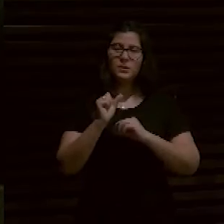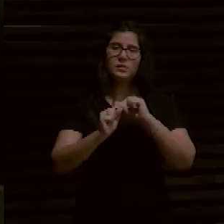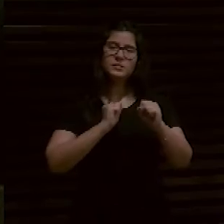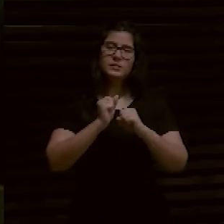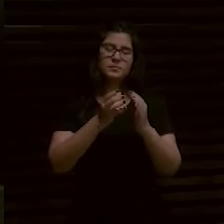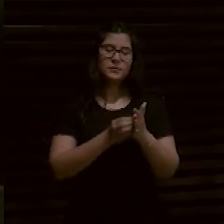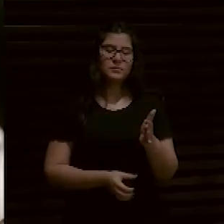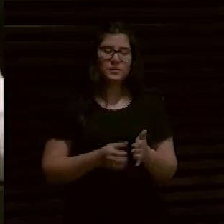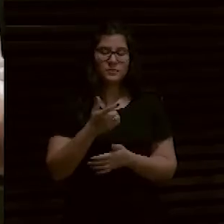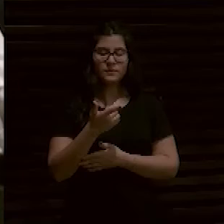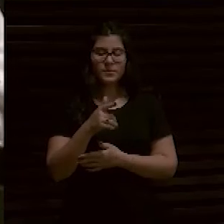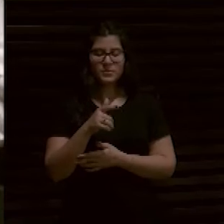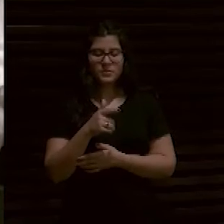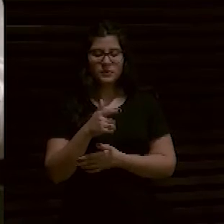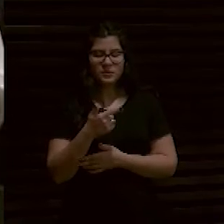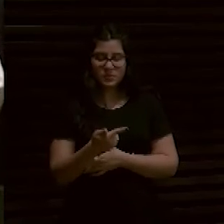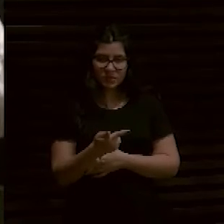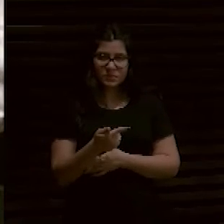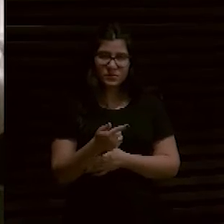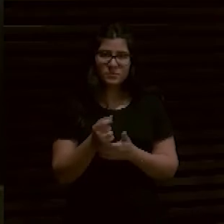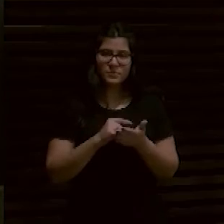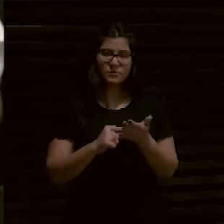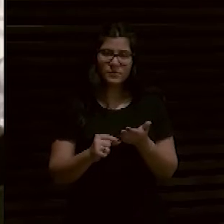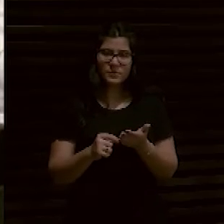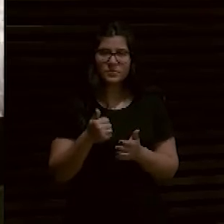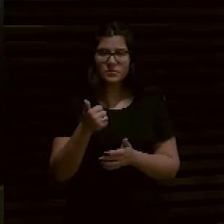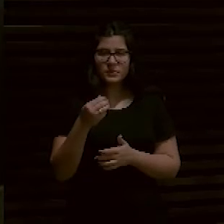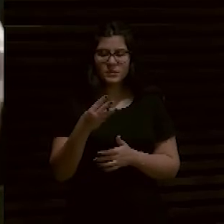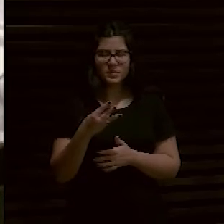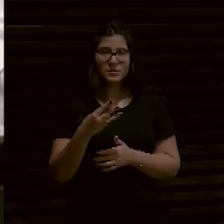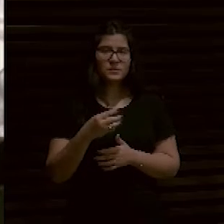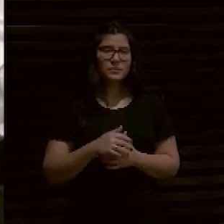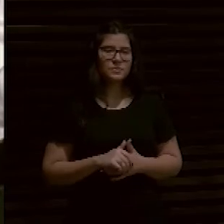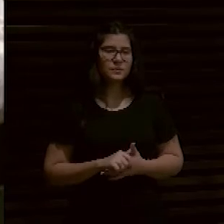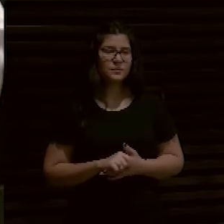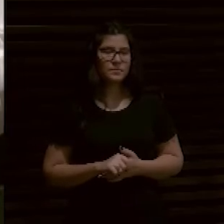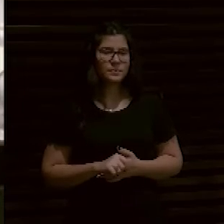27, versos 13. Vamos lá, Salmo